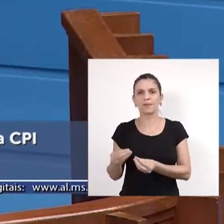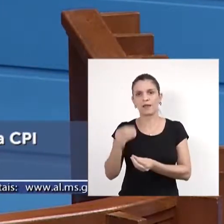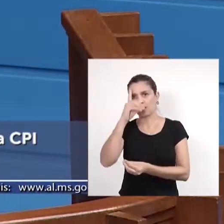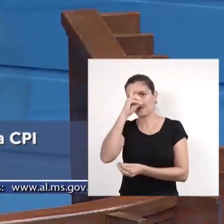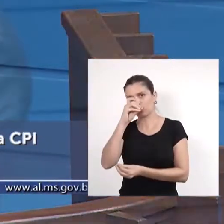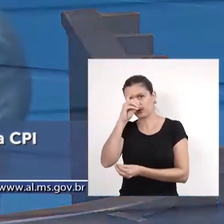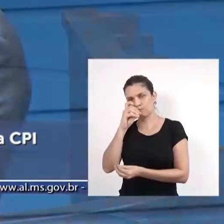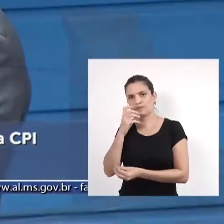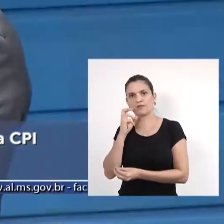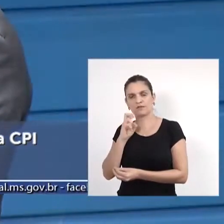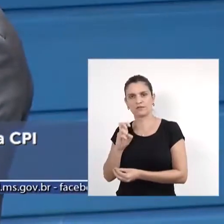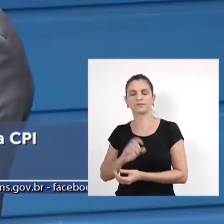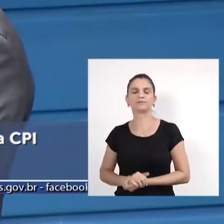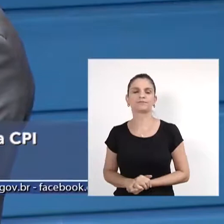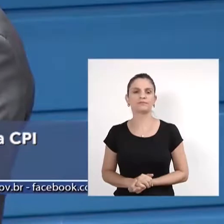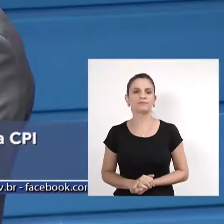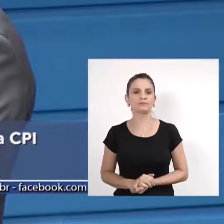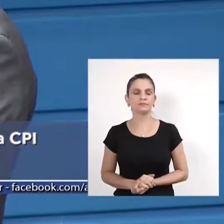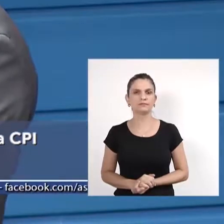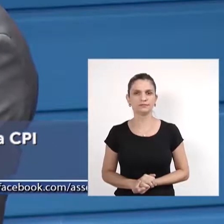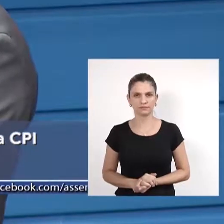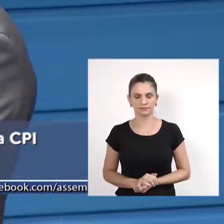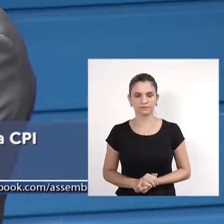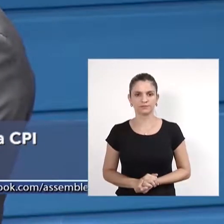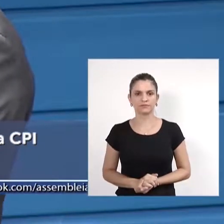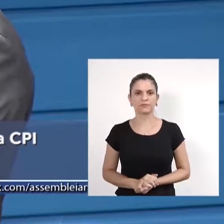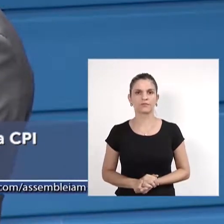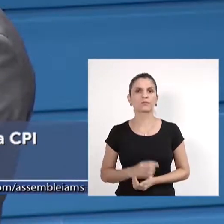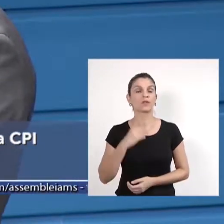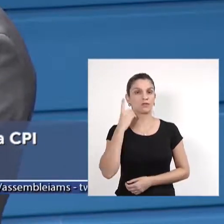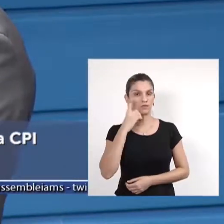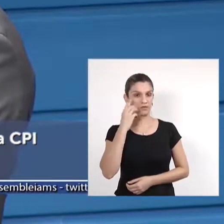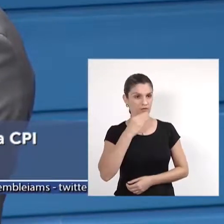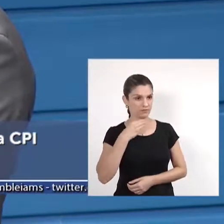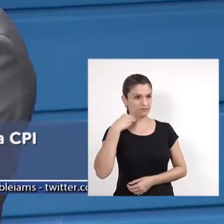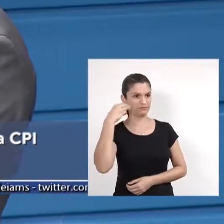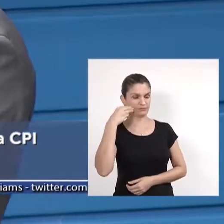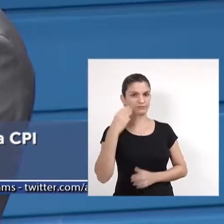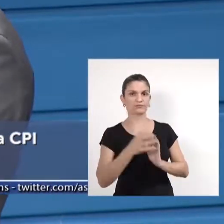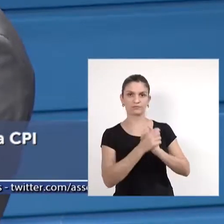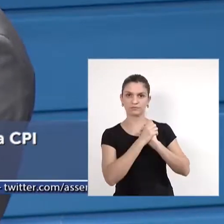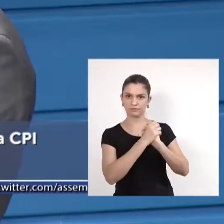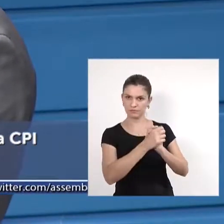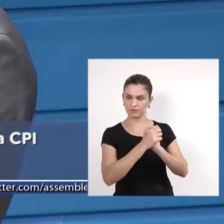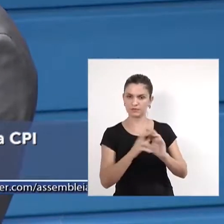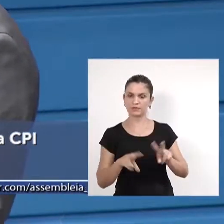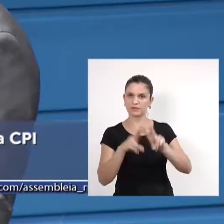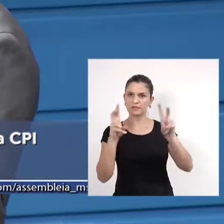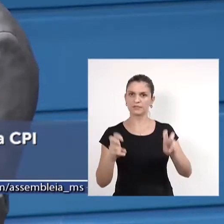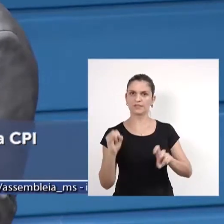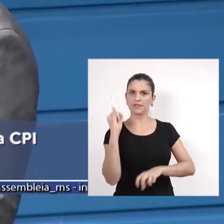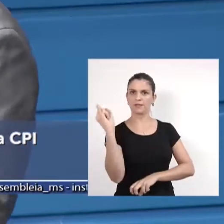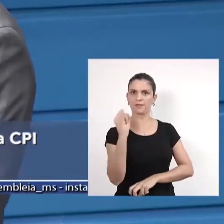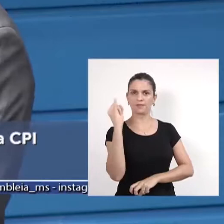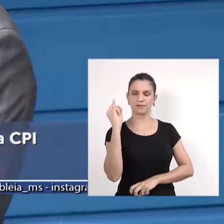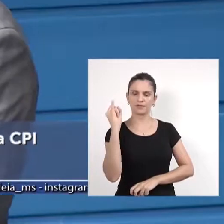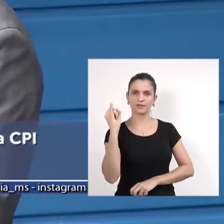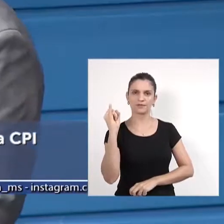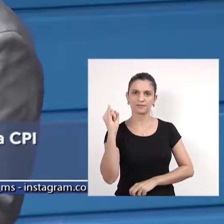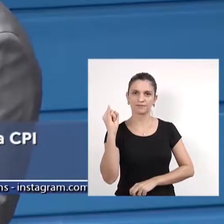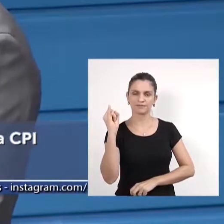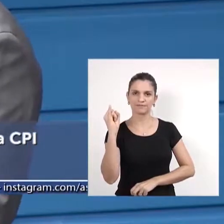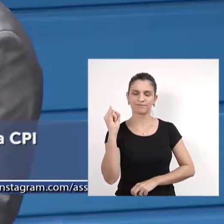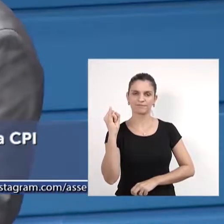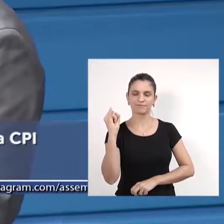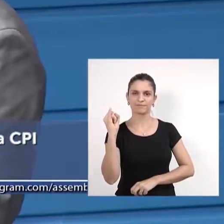Marçal Filho, parabenizo Vossa Excelência por trazer este assunto tão importante e, sobretudo,